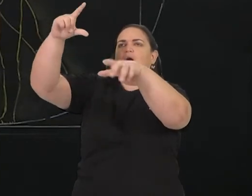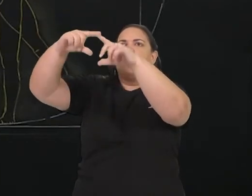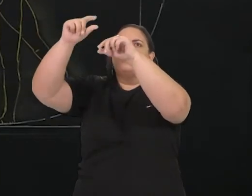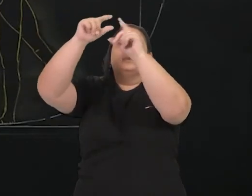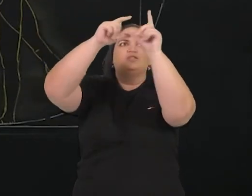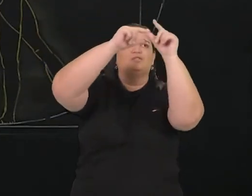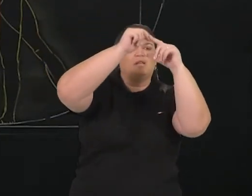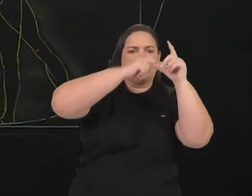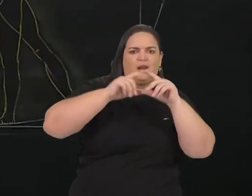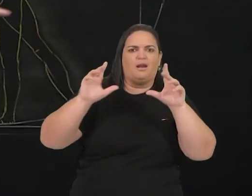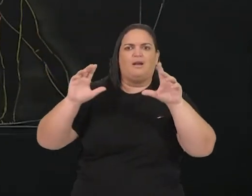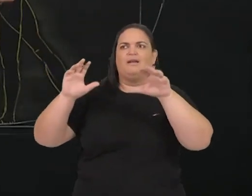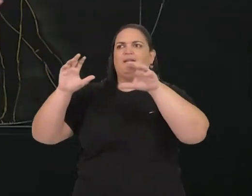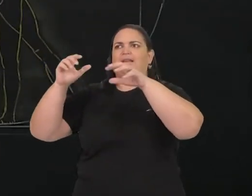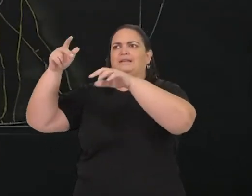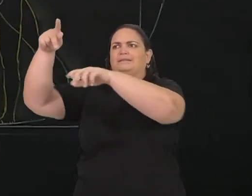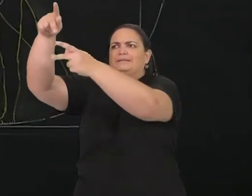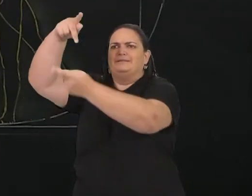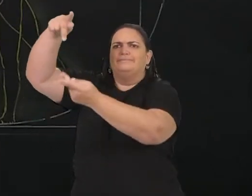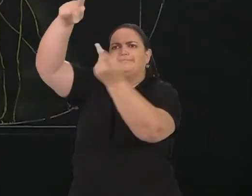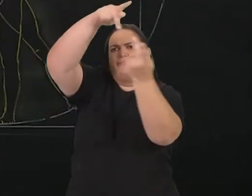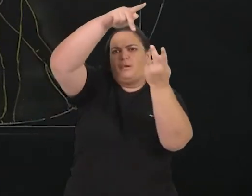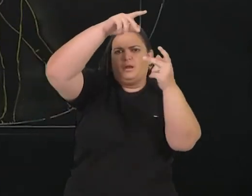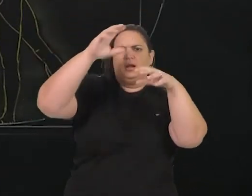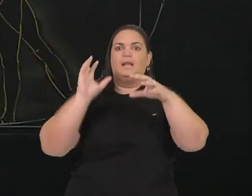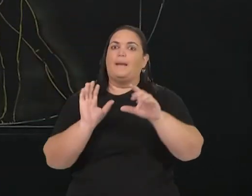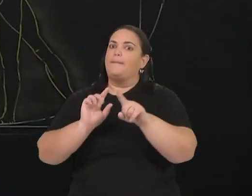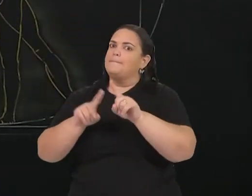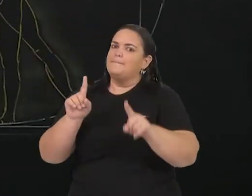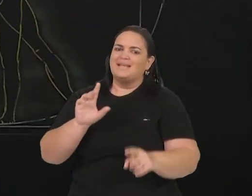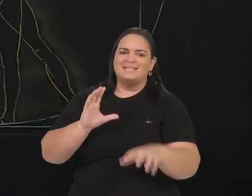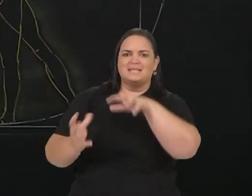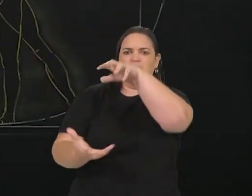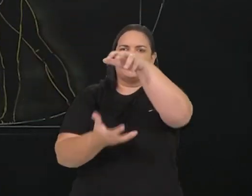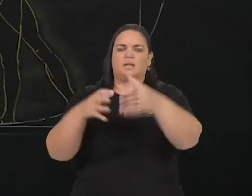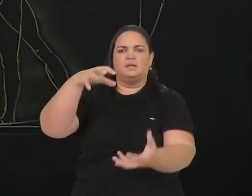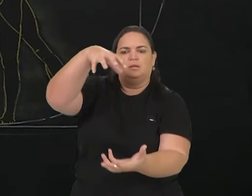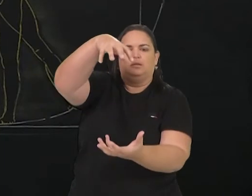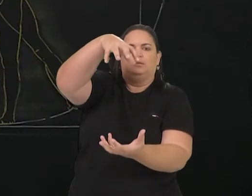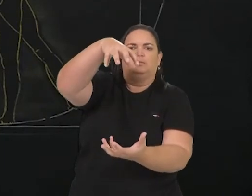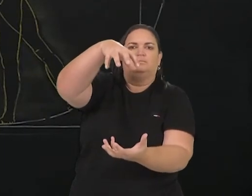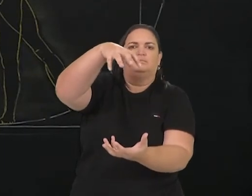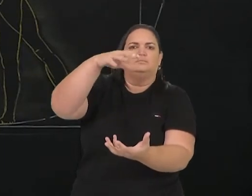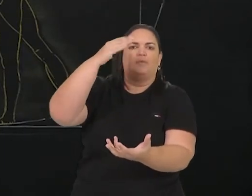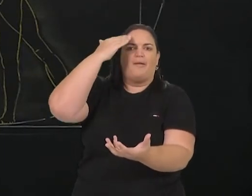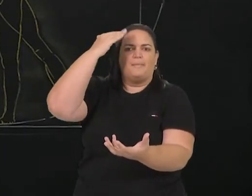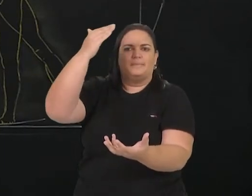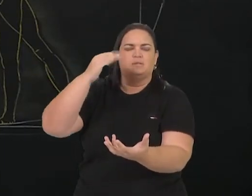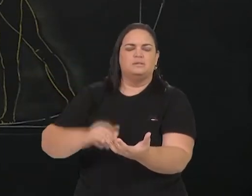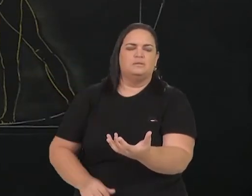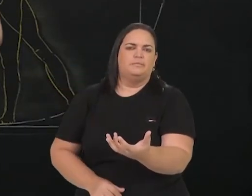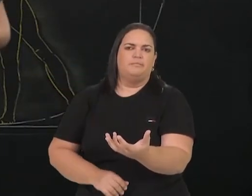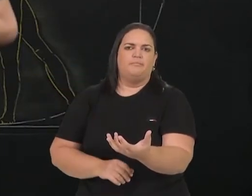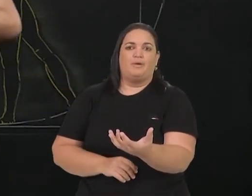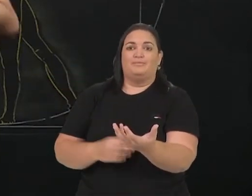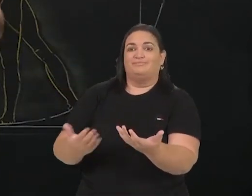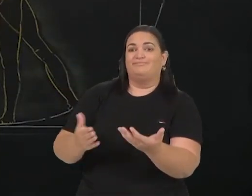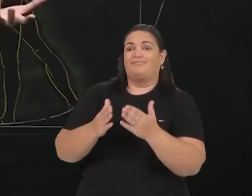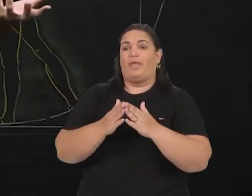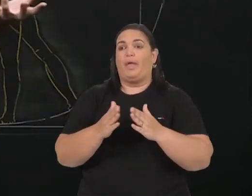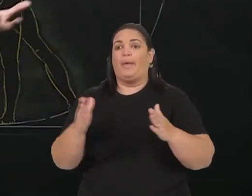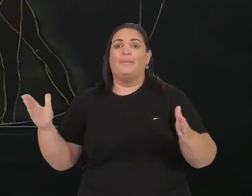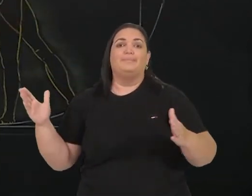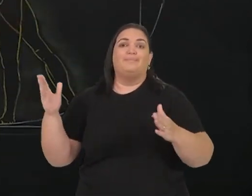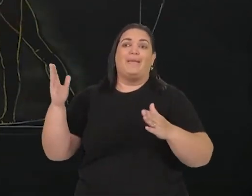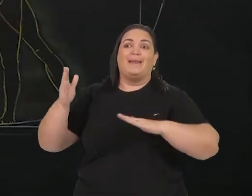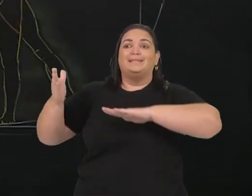seguinte: Deus criou o universo, a ideia de criação era muito forte, era predominante na Idade Média, no início da Idade Moderna.